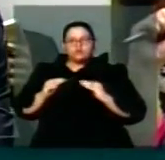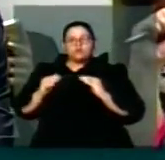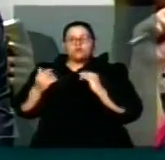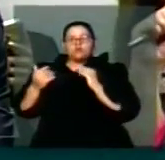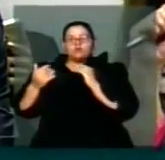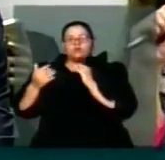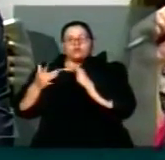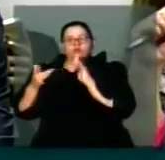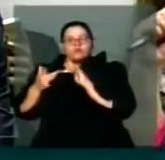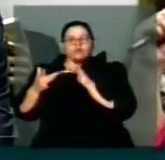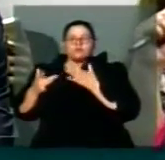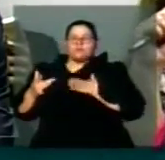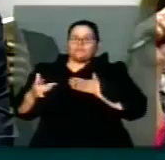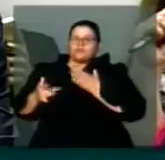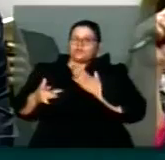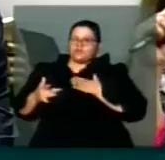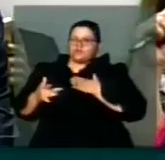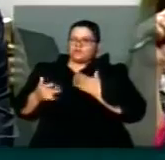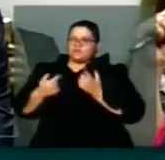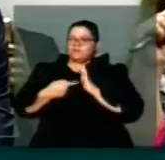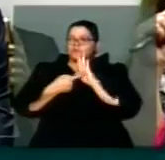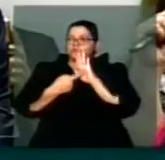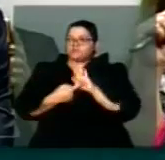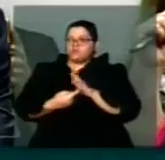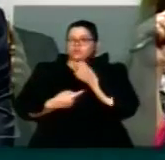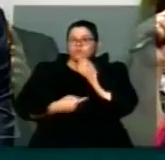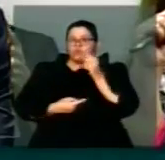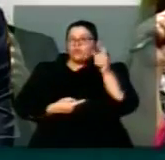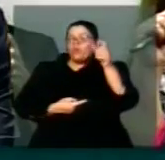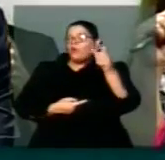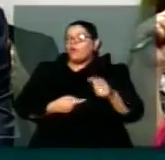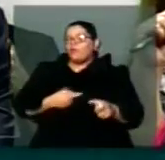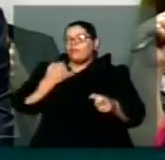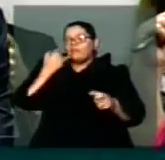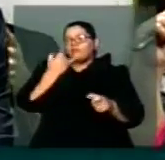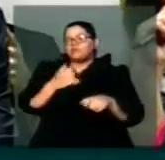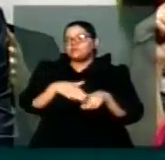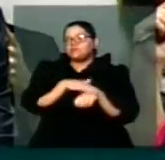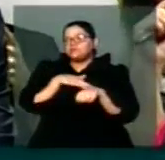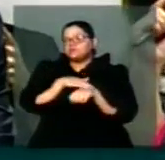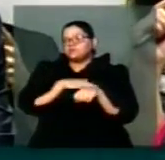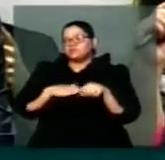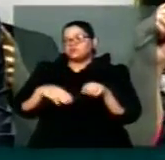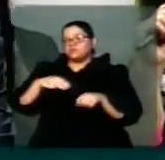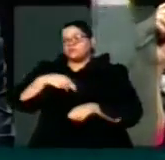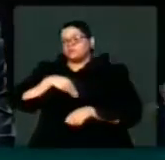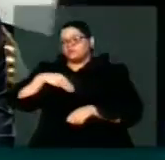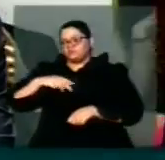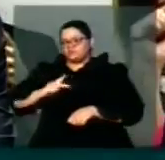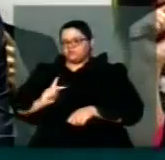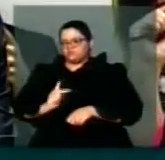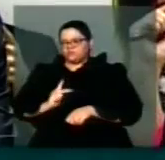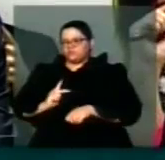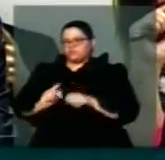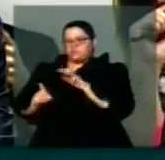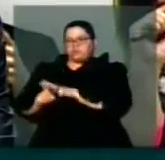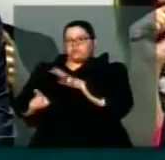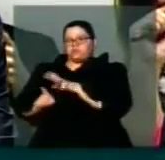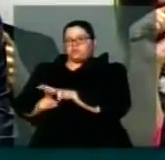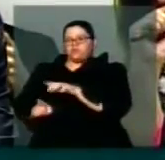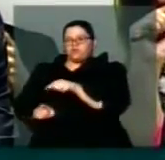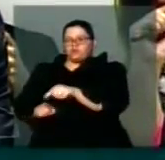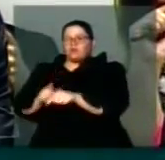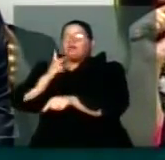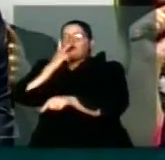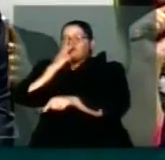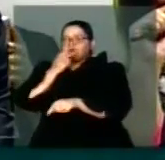ligado a mim, mostrando o desconforto dele, que ele estava sendo jogado a segundo plano, que o Ministério Público estava em cima dele, como se estivesse insinuando